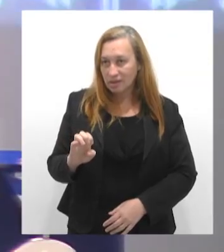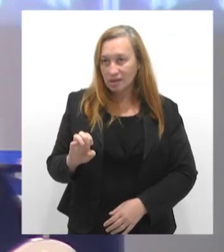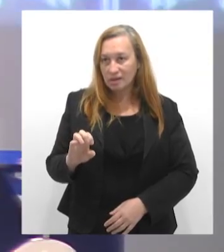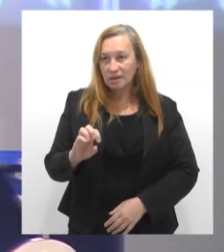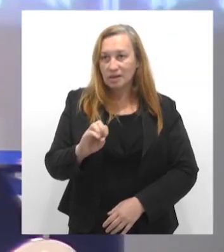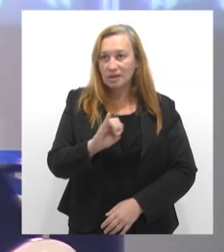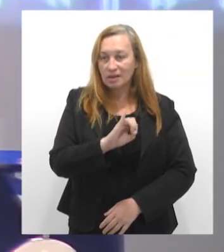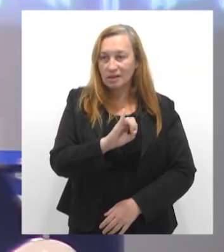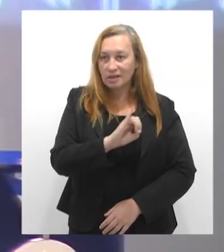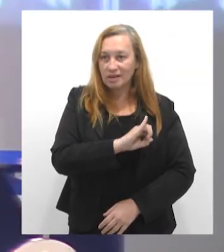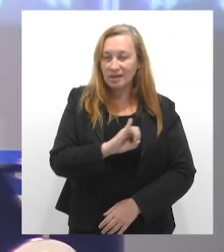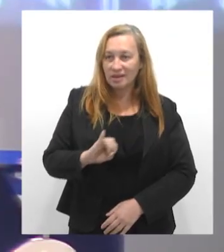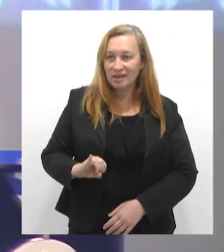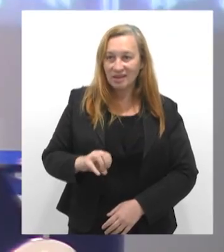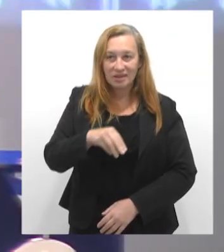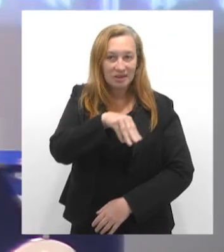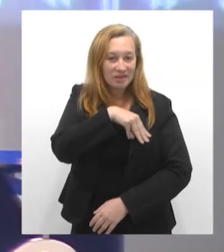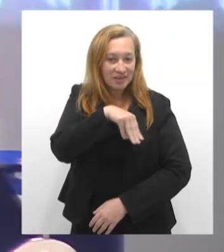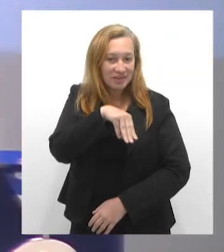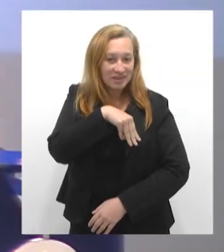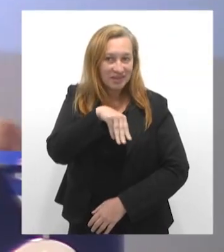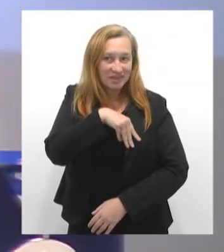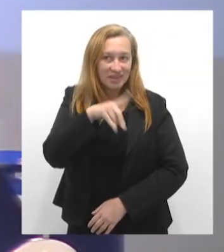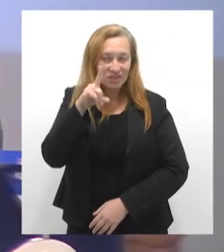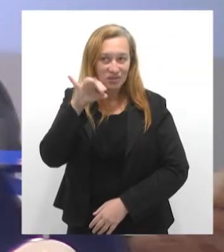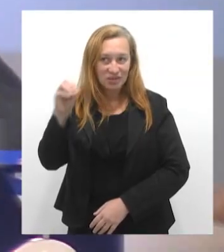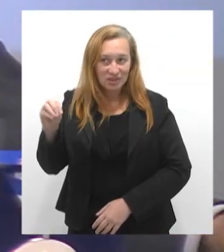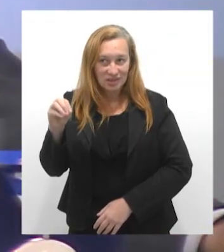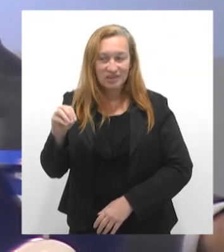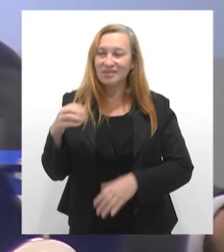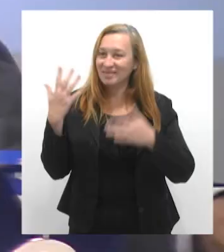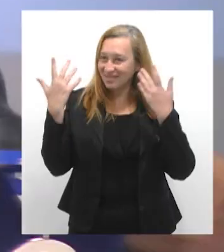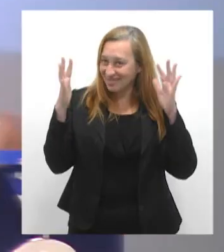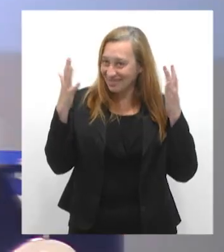de Madureira, deputado Dionísio Lins.